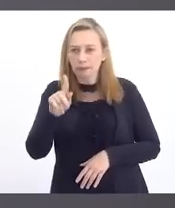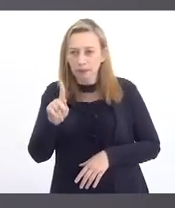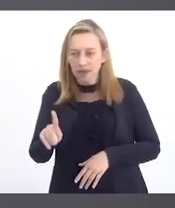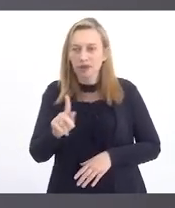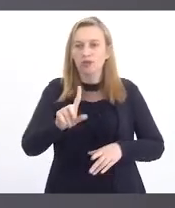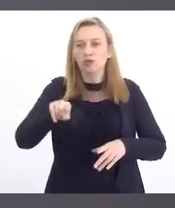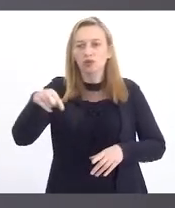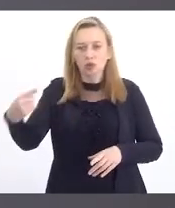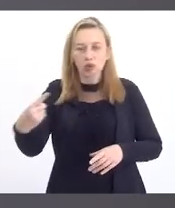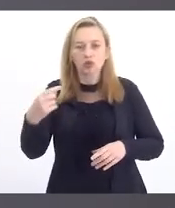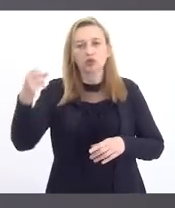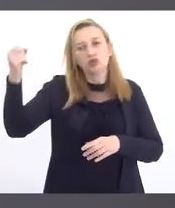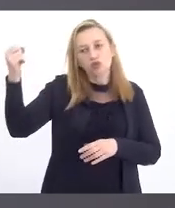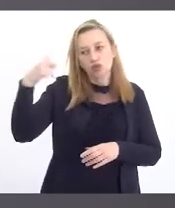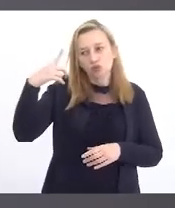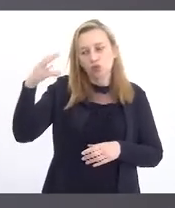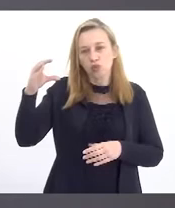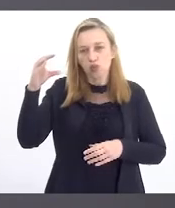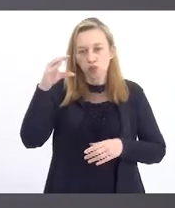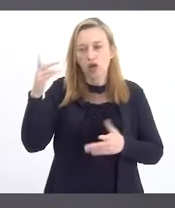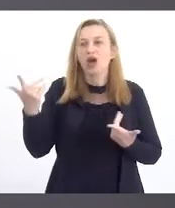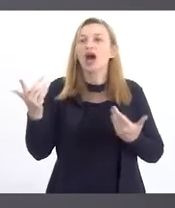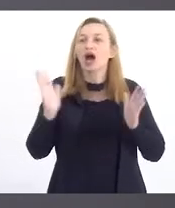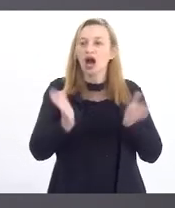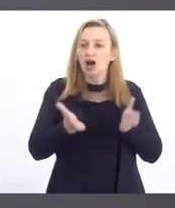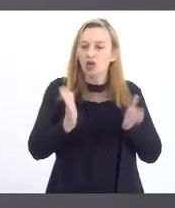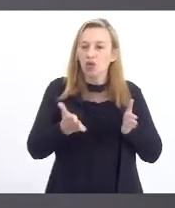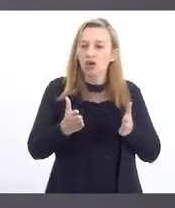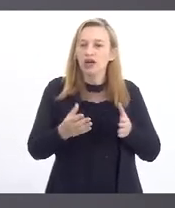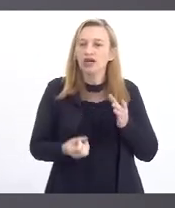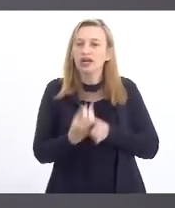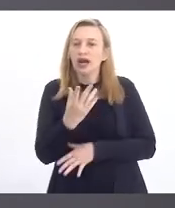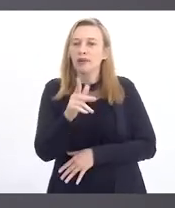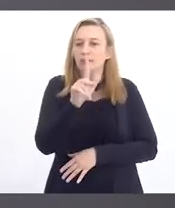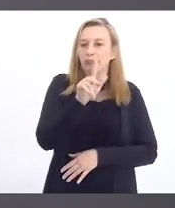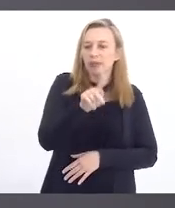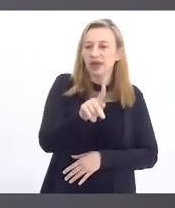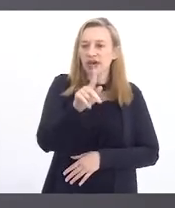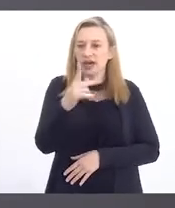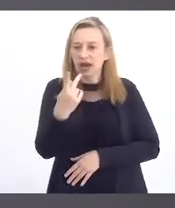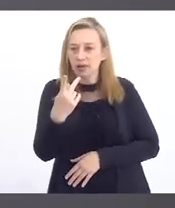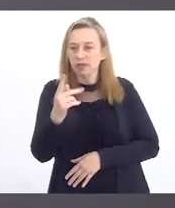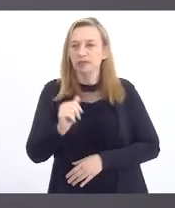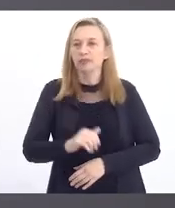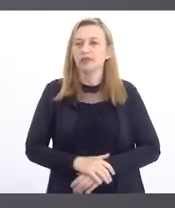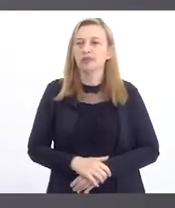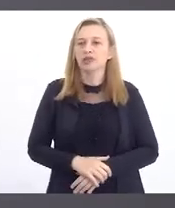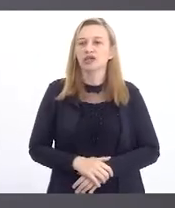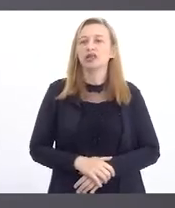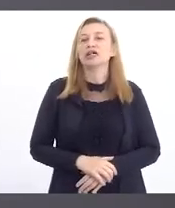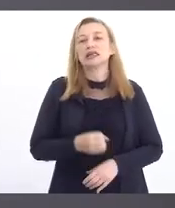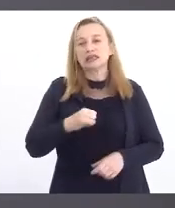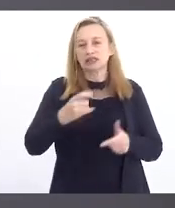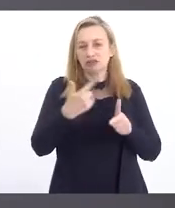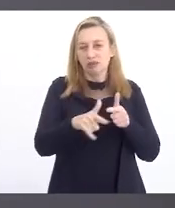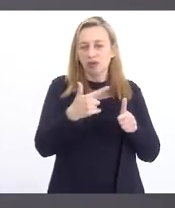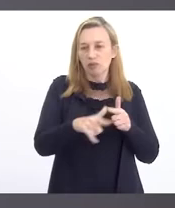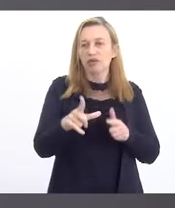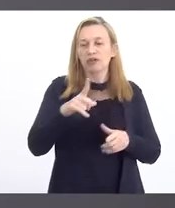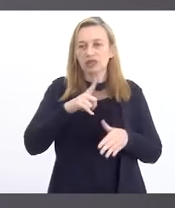verão. Agora vamos começar a criar backups, comprar motores de reserva para deixar em estoque, caso tenha um problema,